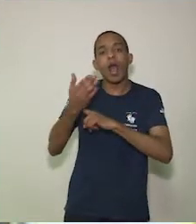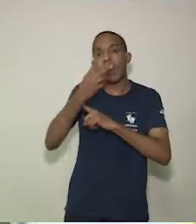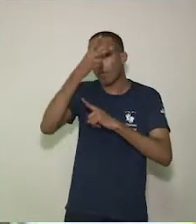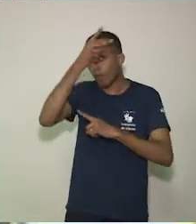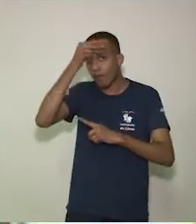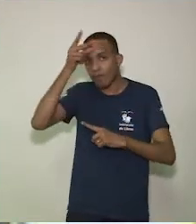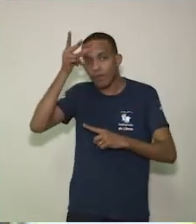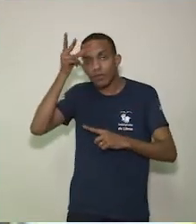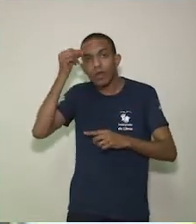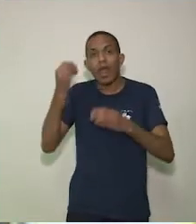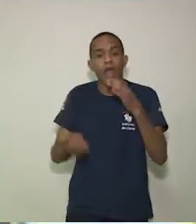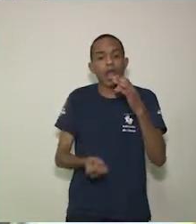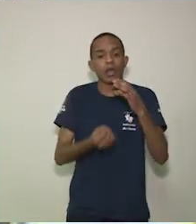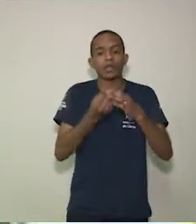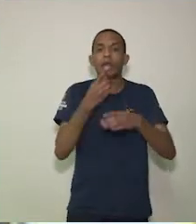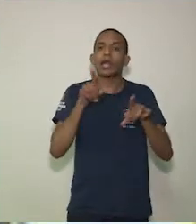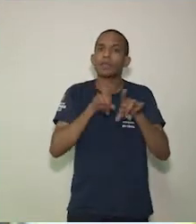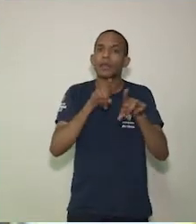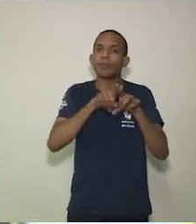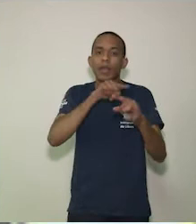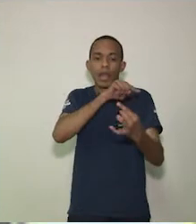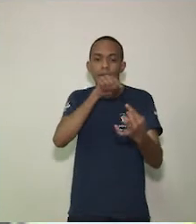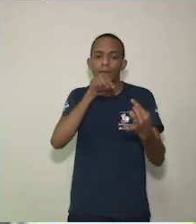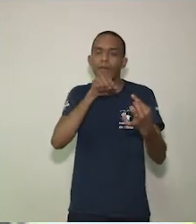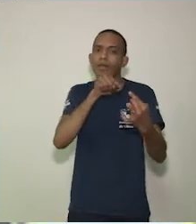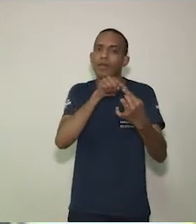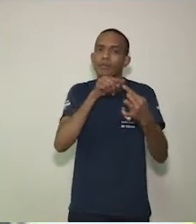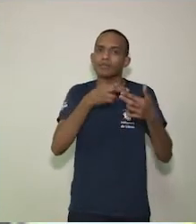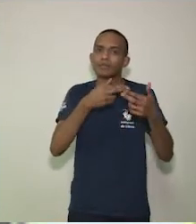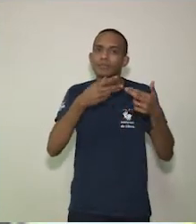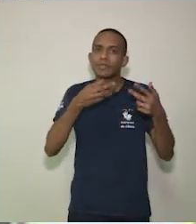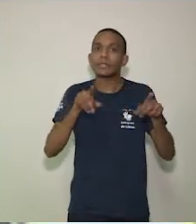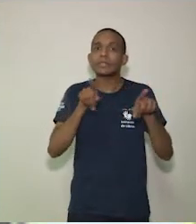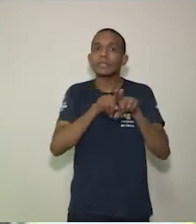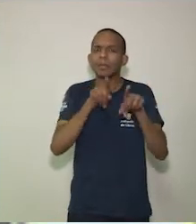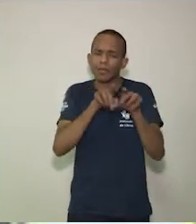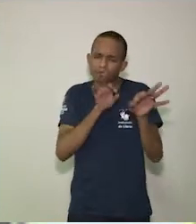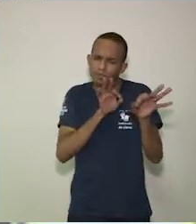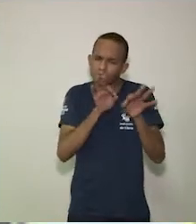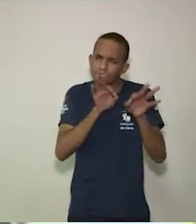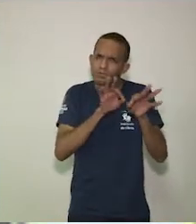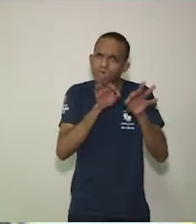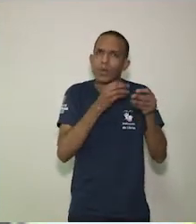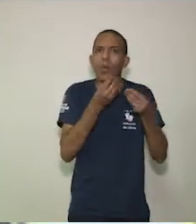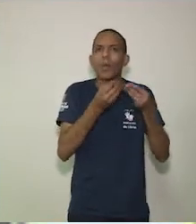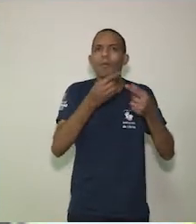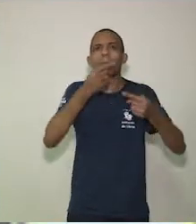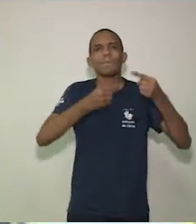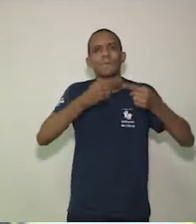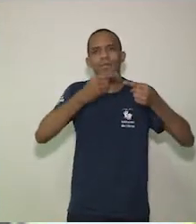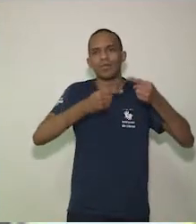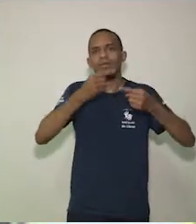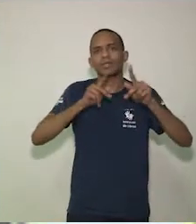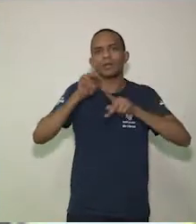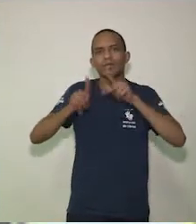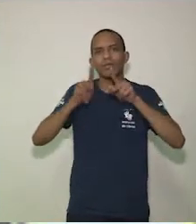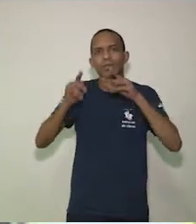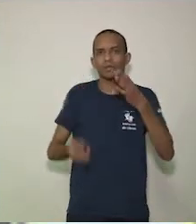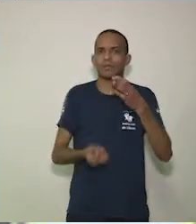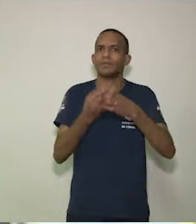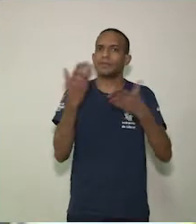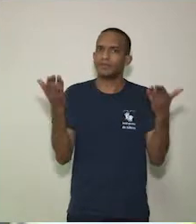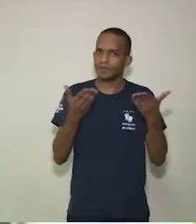Paulo na formulação, na implantação, na execução ou até mesmo na correção de políticas públicas